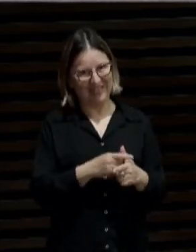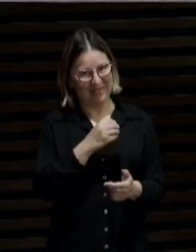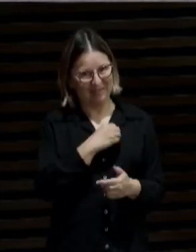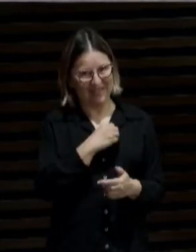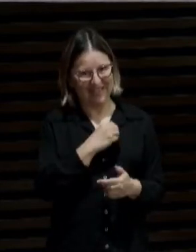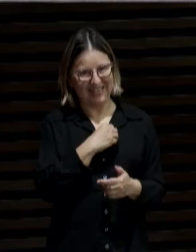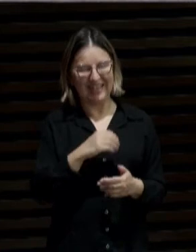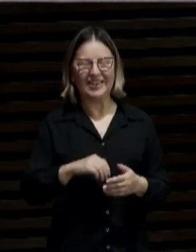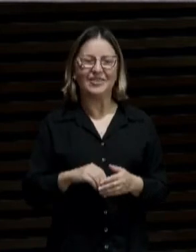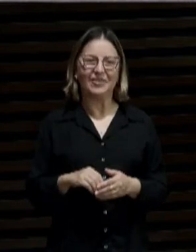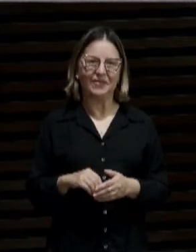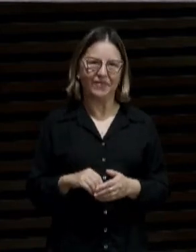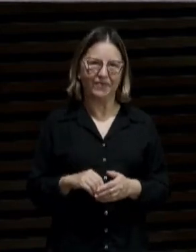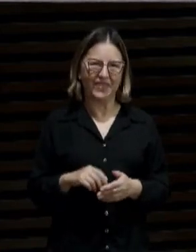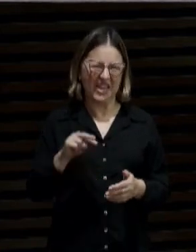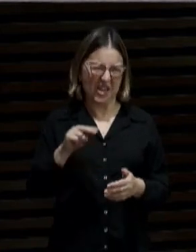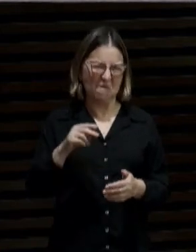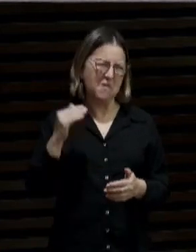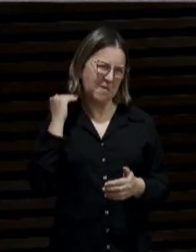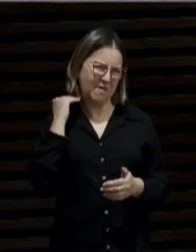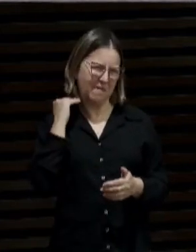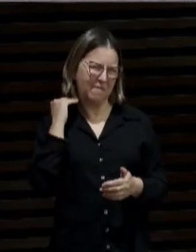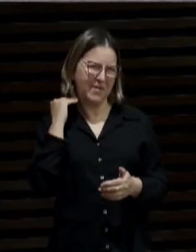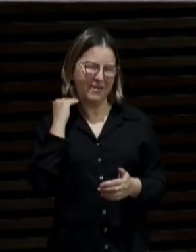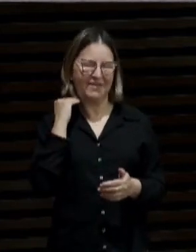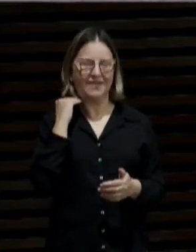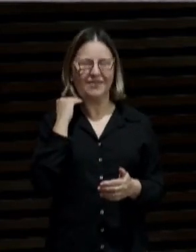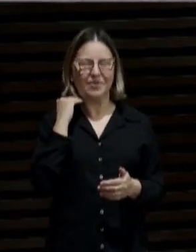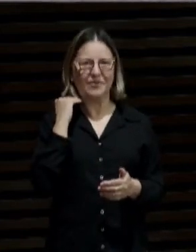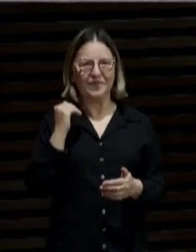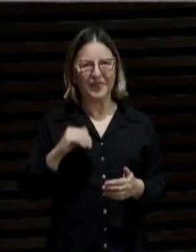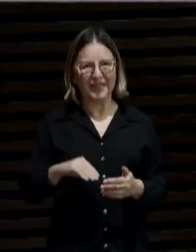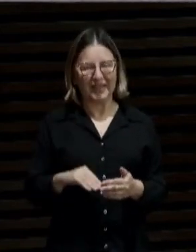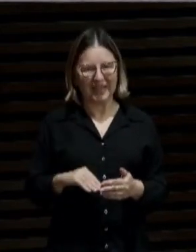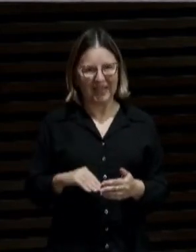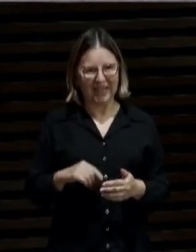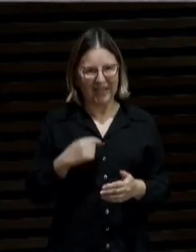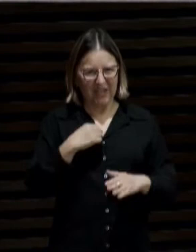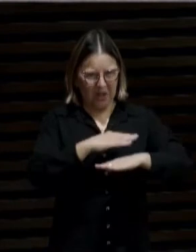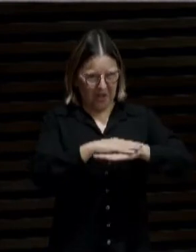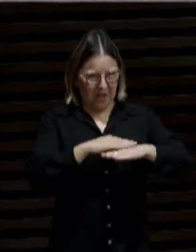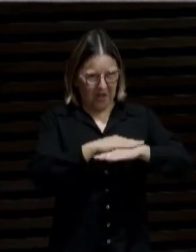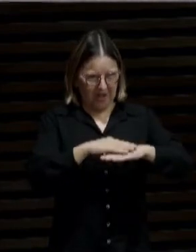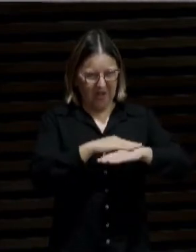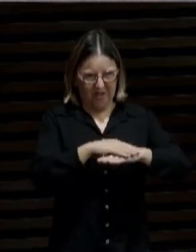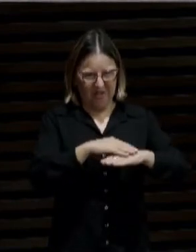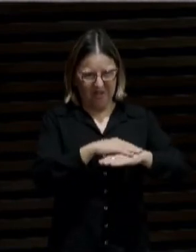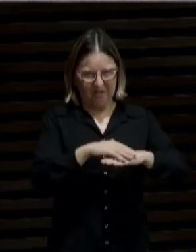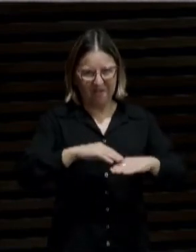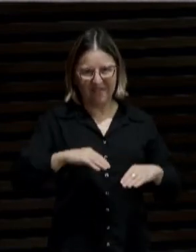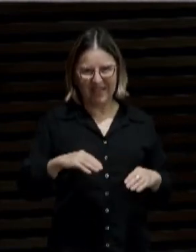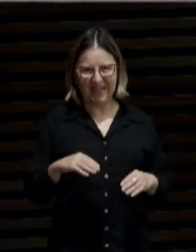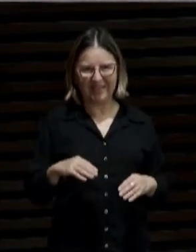suficiente, beleza? Eu vou dar aqui, vamos fazer um parcelamento. Eu vou conversar com o Bruno lá, e vou cobrando